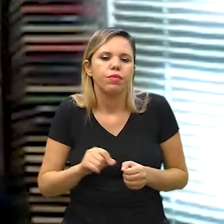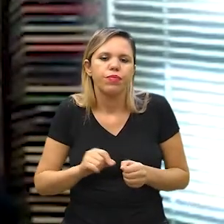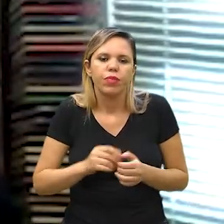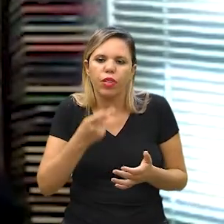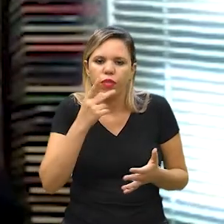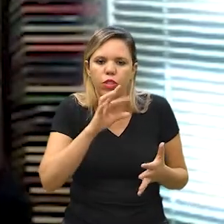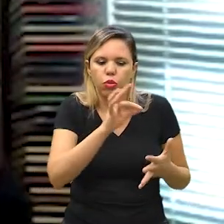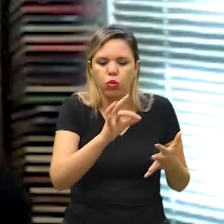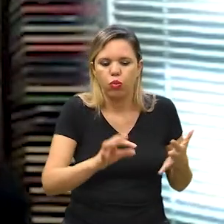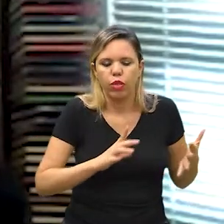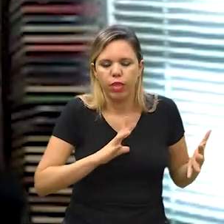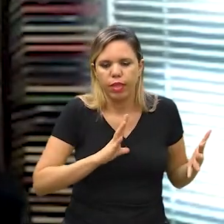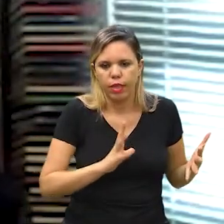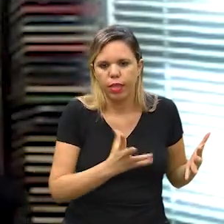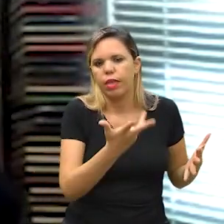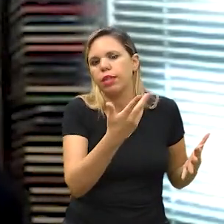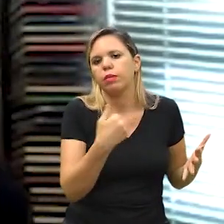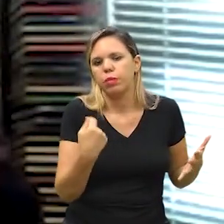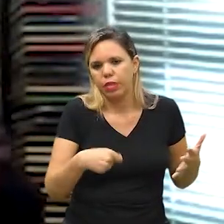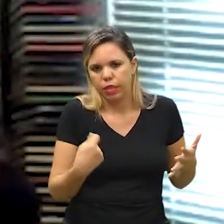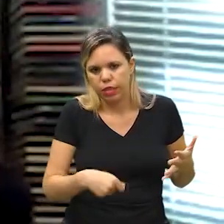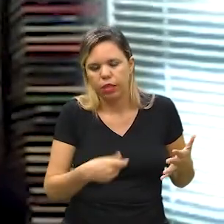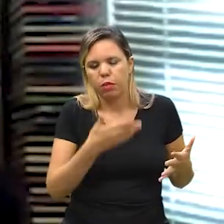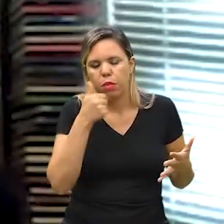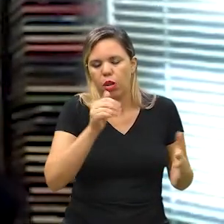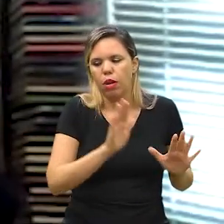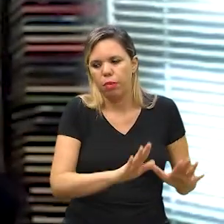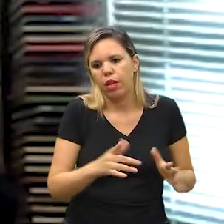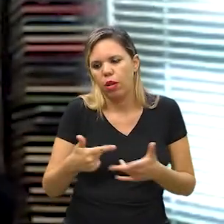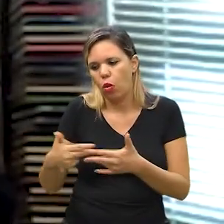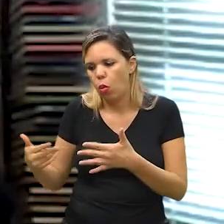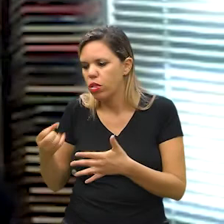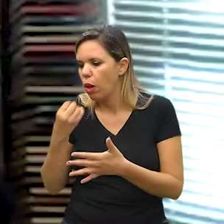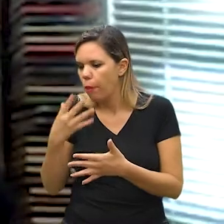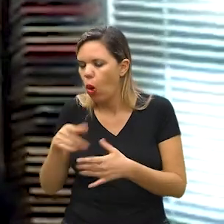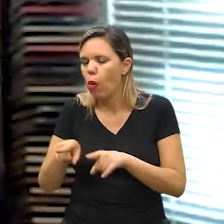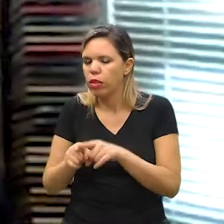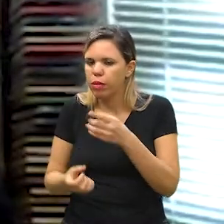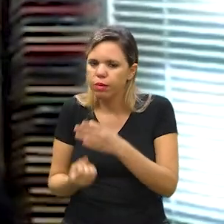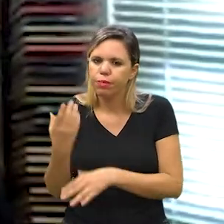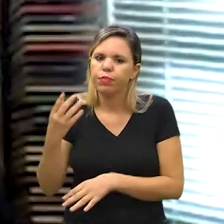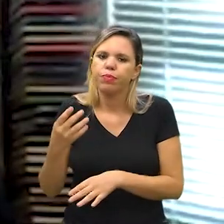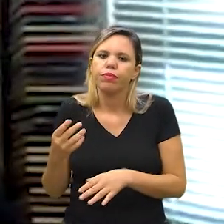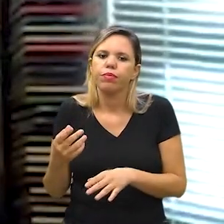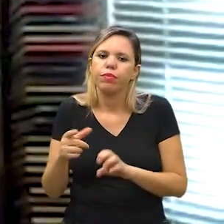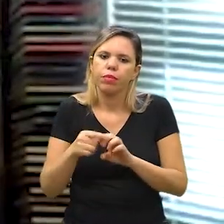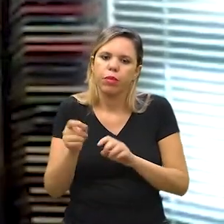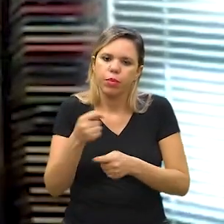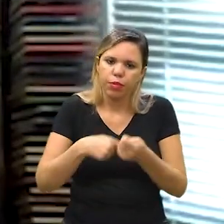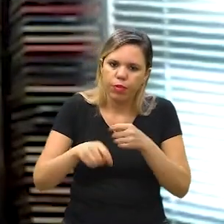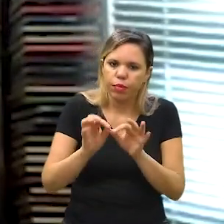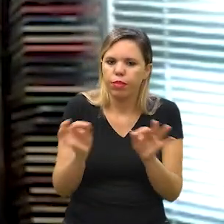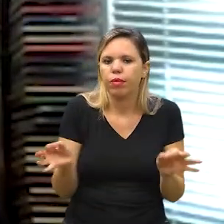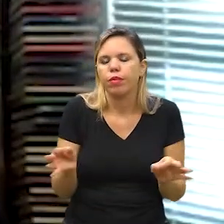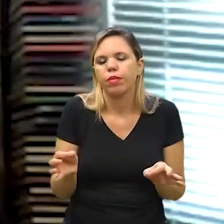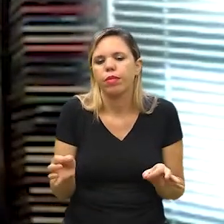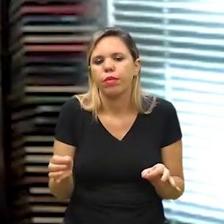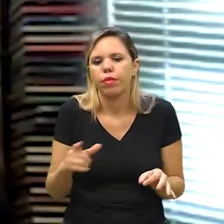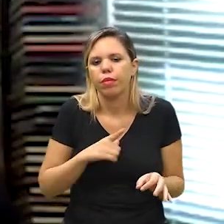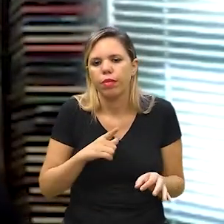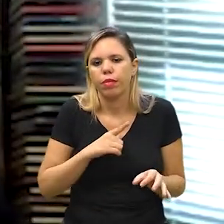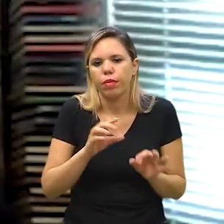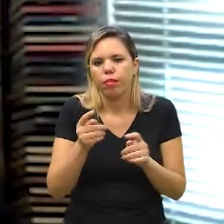de falar de tudo que tem aí que a gente precisa aprimorar, mas tem muitas vantagens aí em relação aos pequenos negócios,